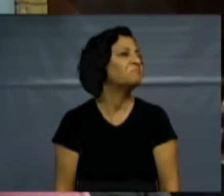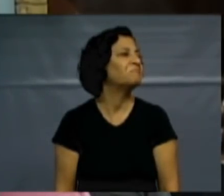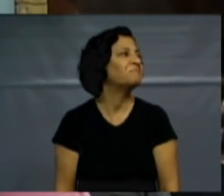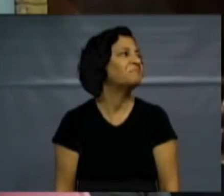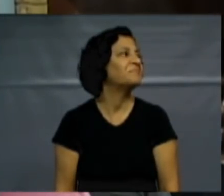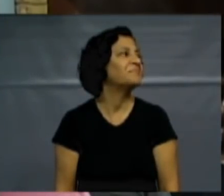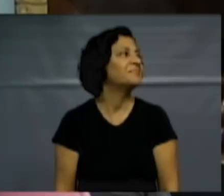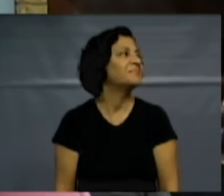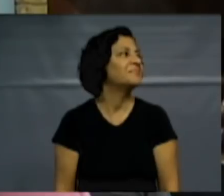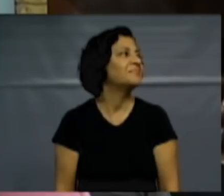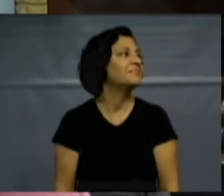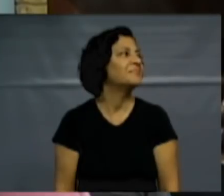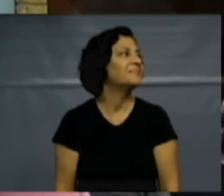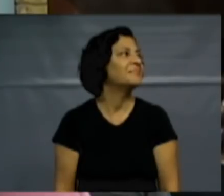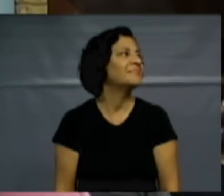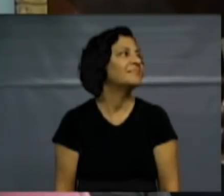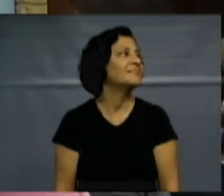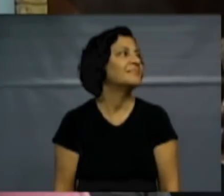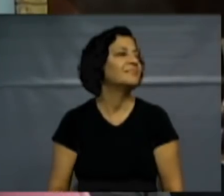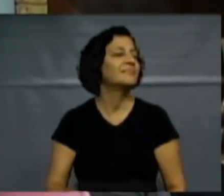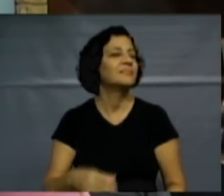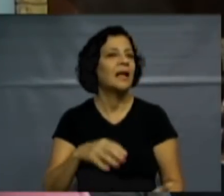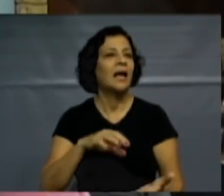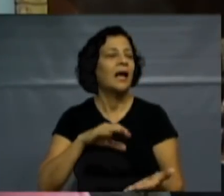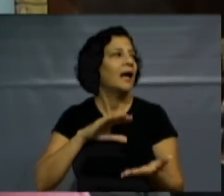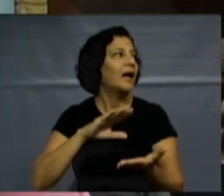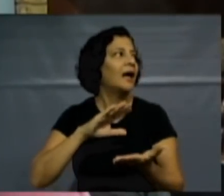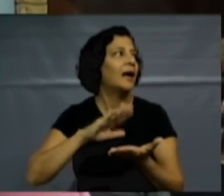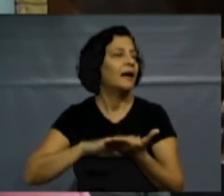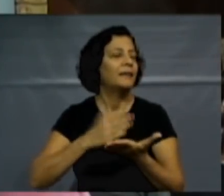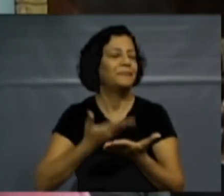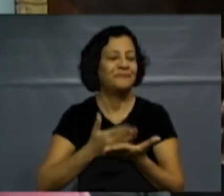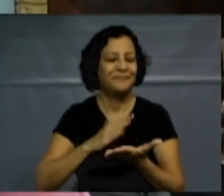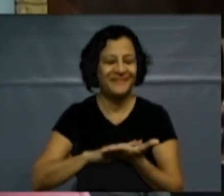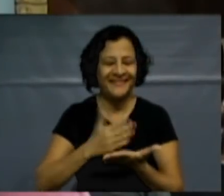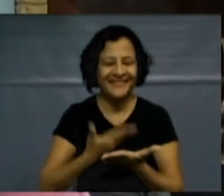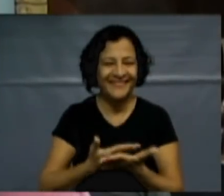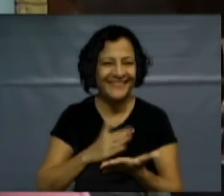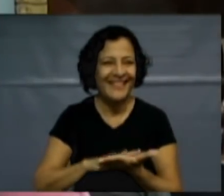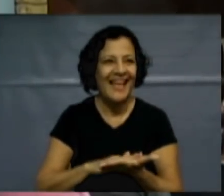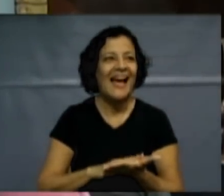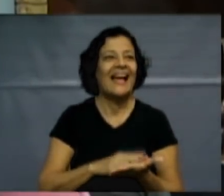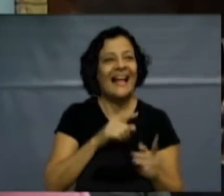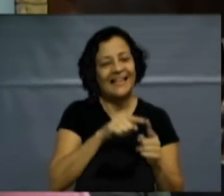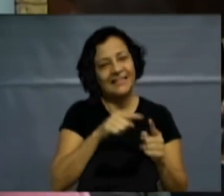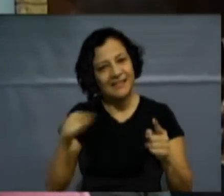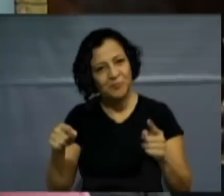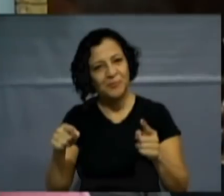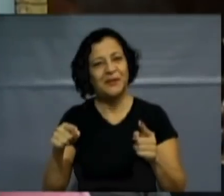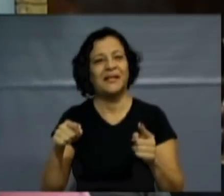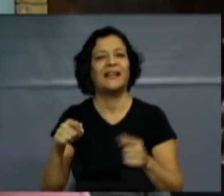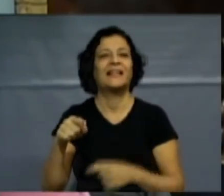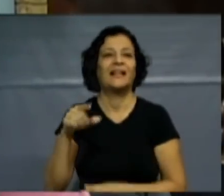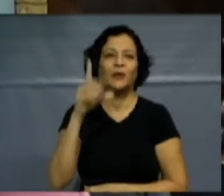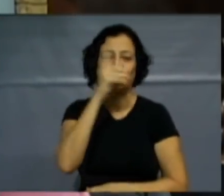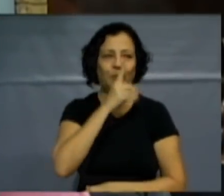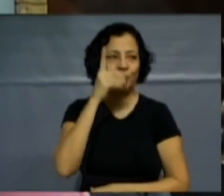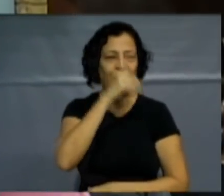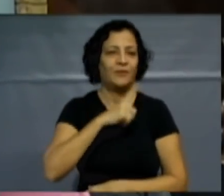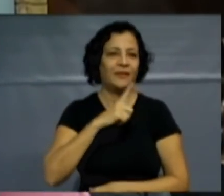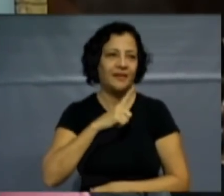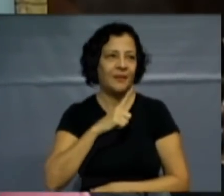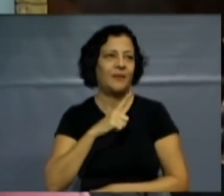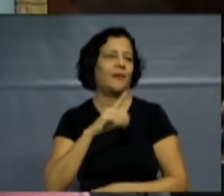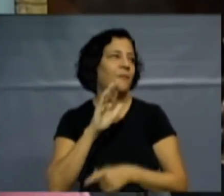com a intérprete, o intérprete. Cada semana vem uma pessoa para nos